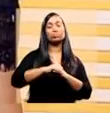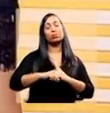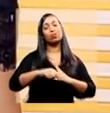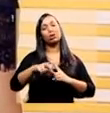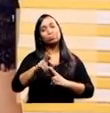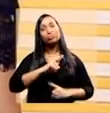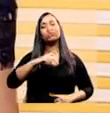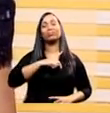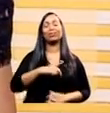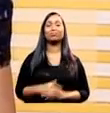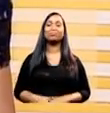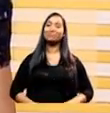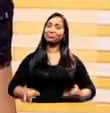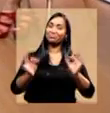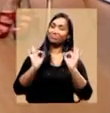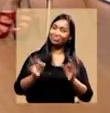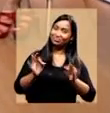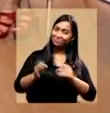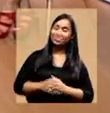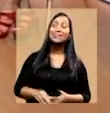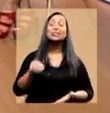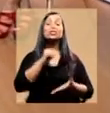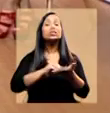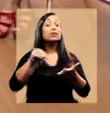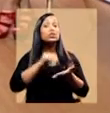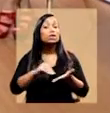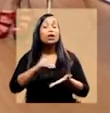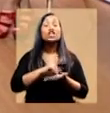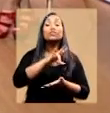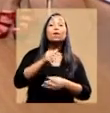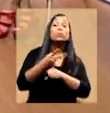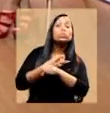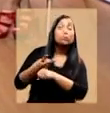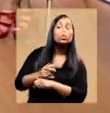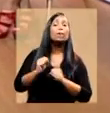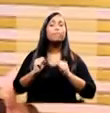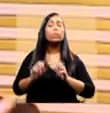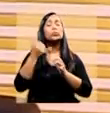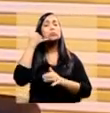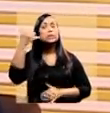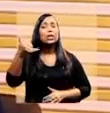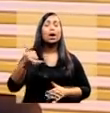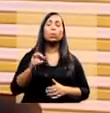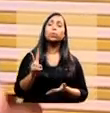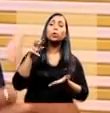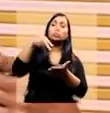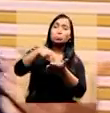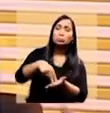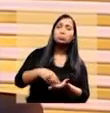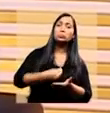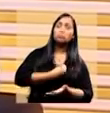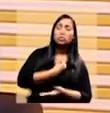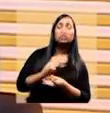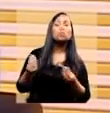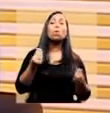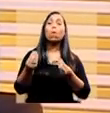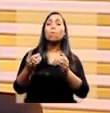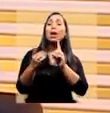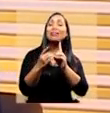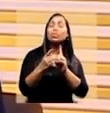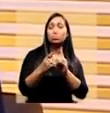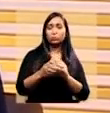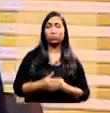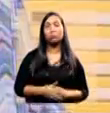nossa sociedade vai ter resultado. Perfeito. Secretária, quem precisar procurar a secretaria pode ligar ou pode comparecer pessoalmente? Como que é